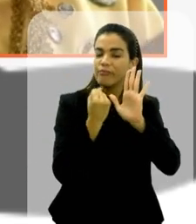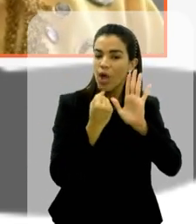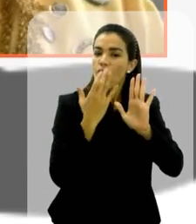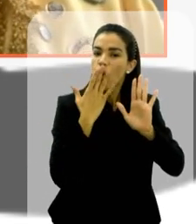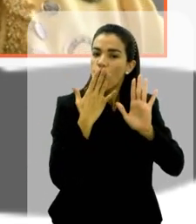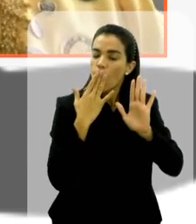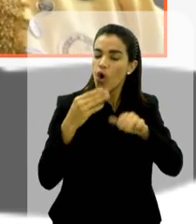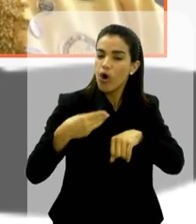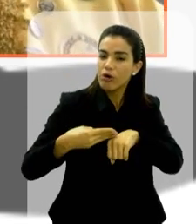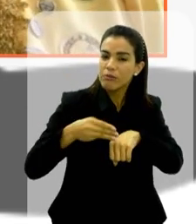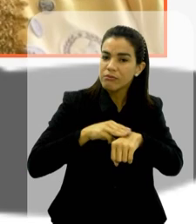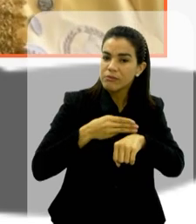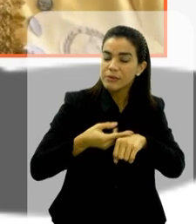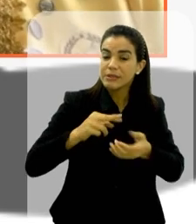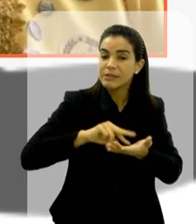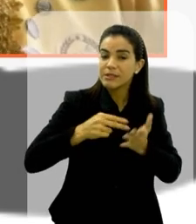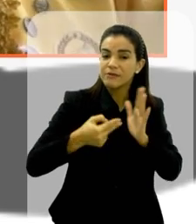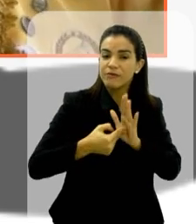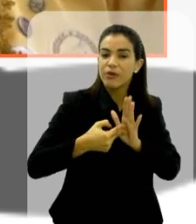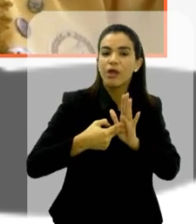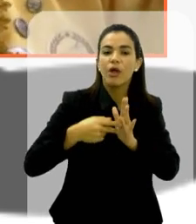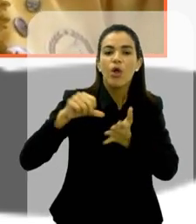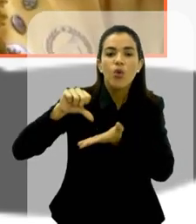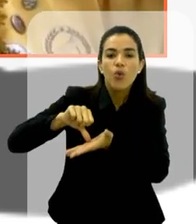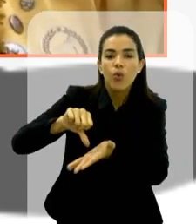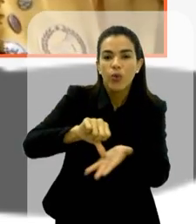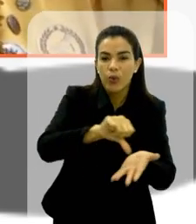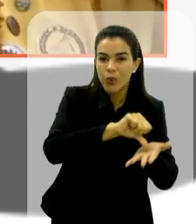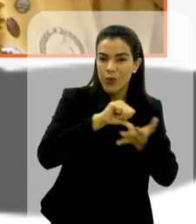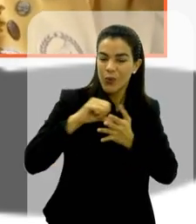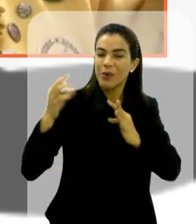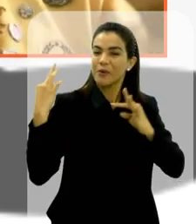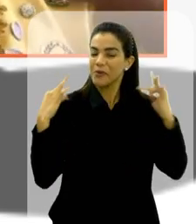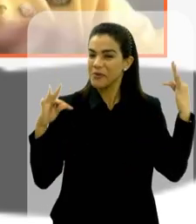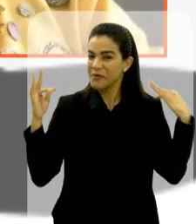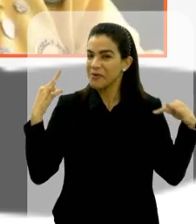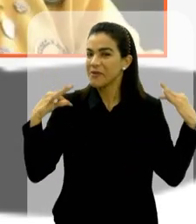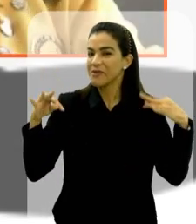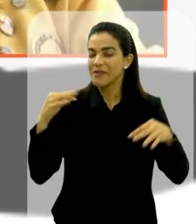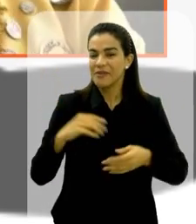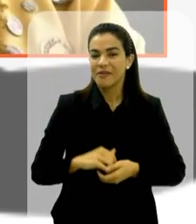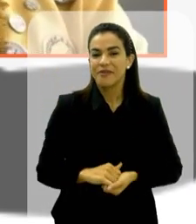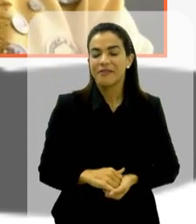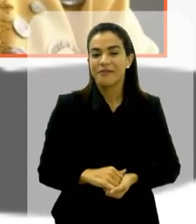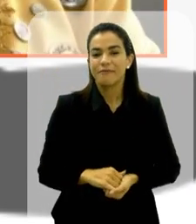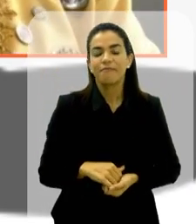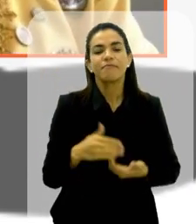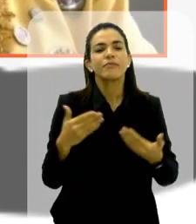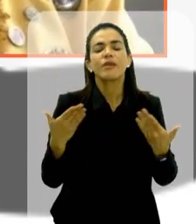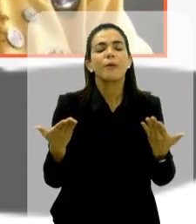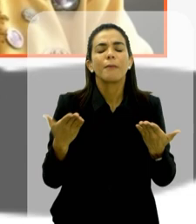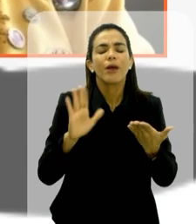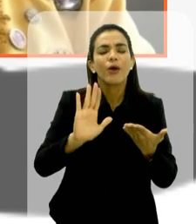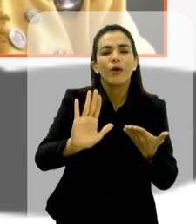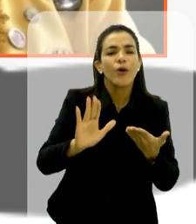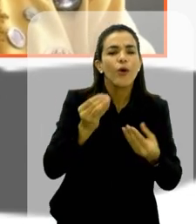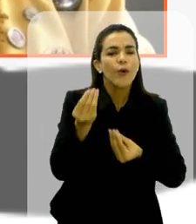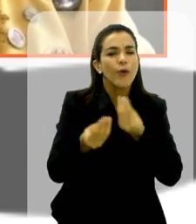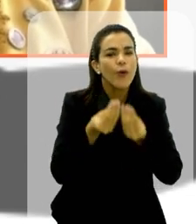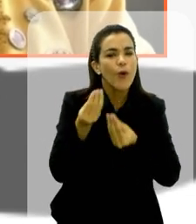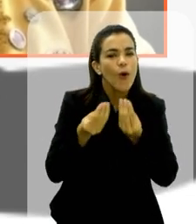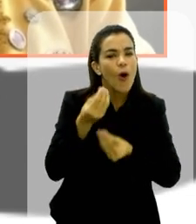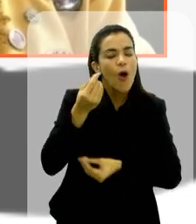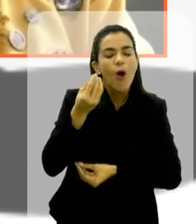são indicativas de pontos turísticos, né? Então, vocês Pontos estão muito bem turísticos, exato. representados. Agora, Isso. Clério, de onde surgiu toda essa